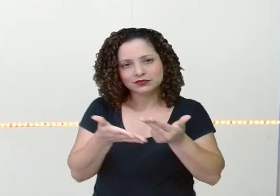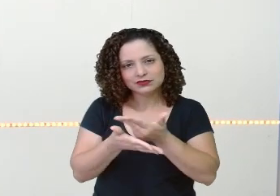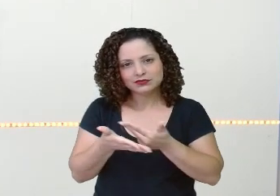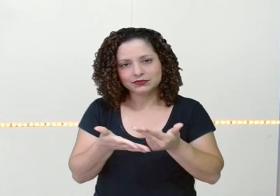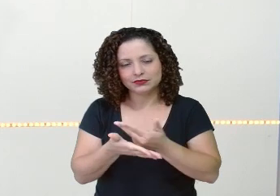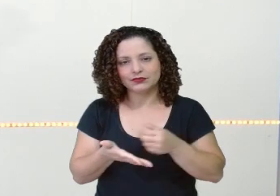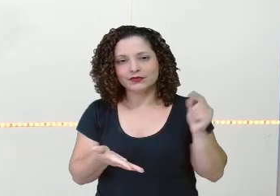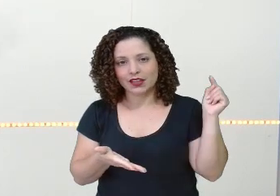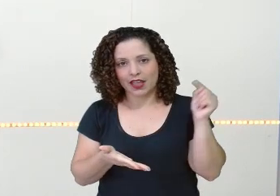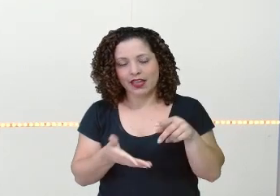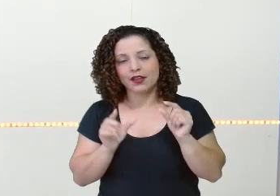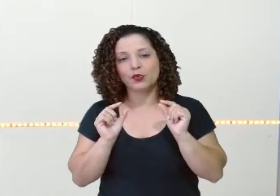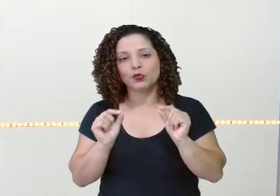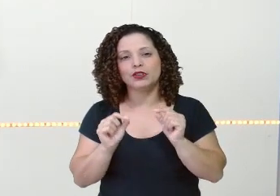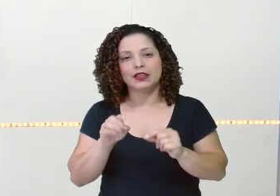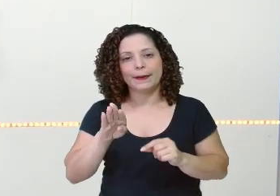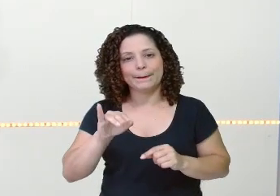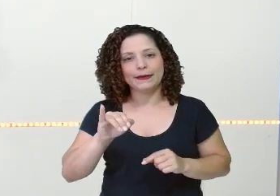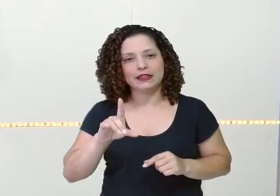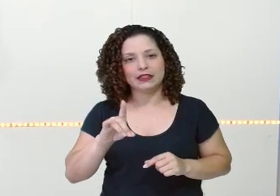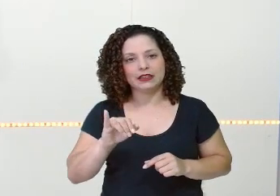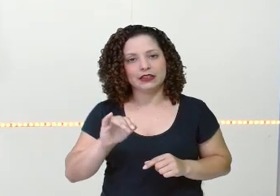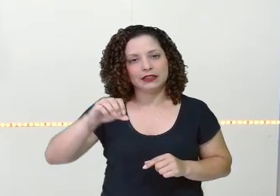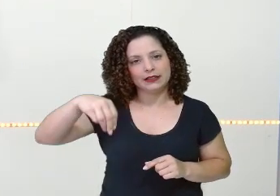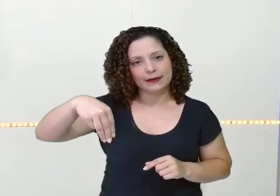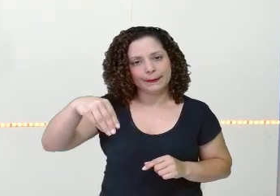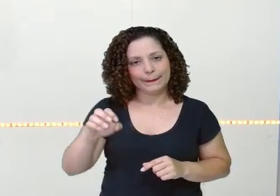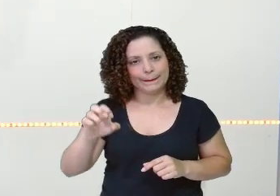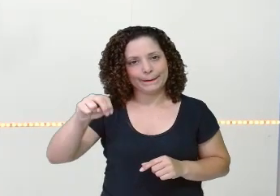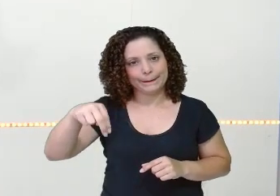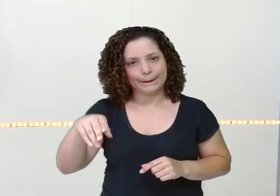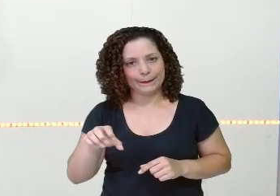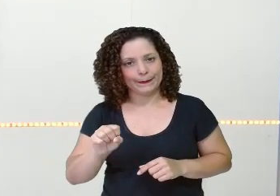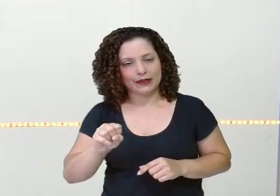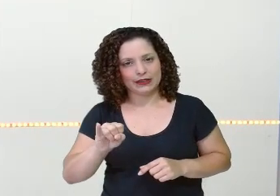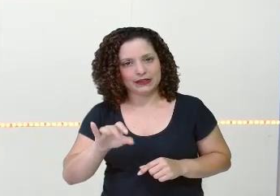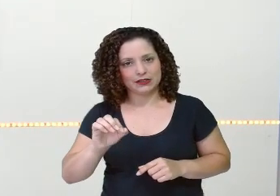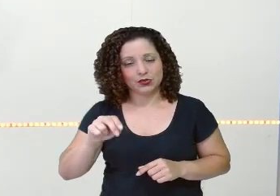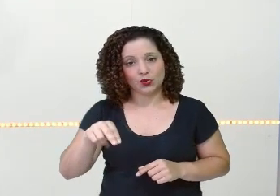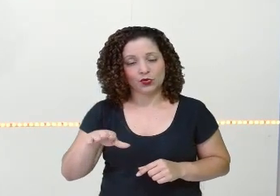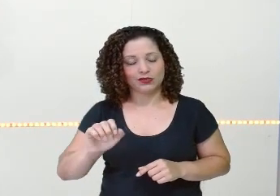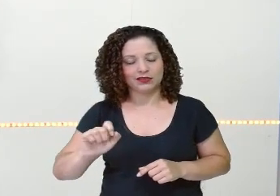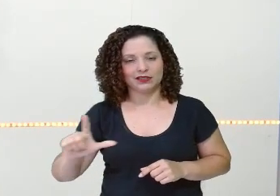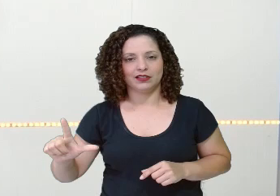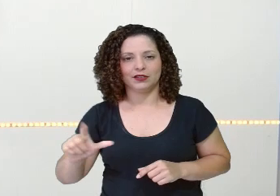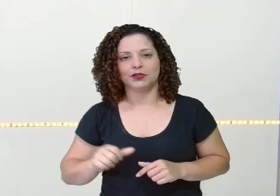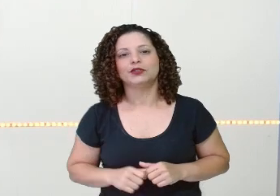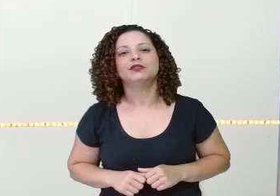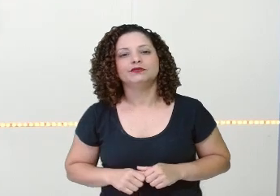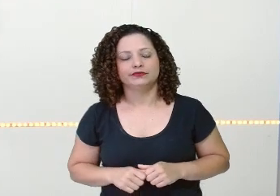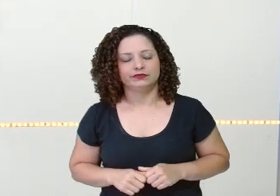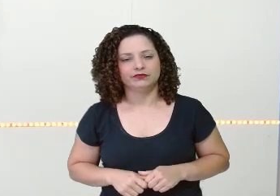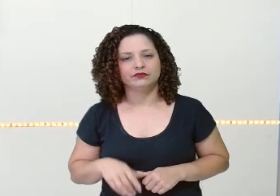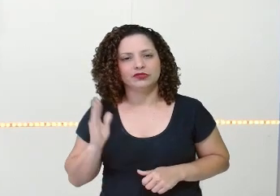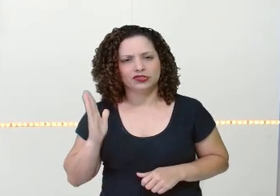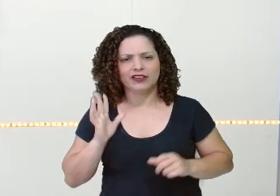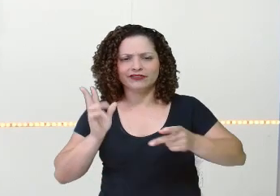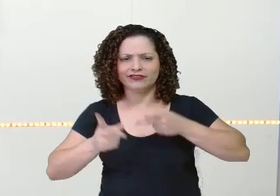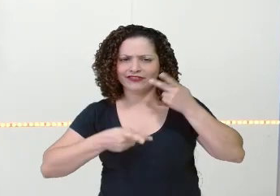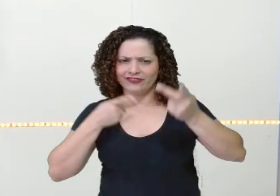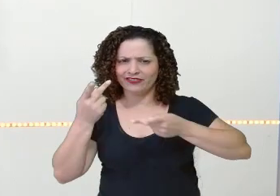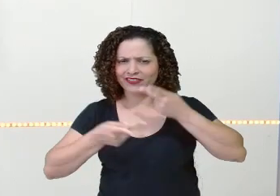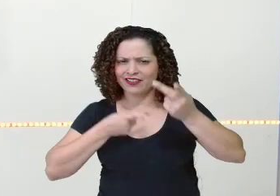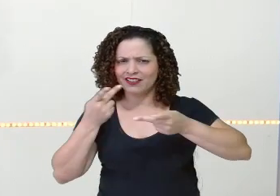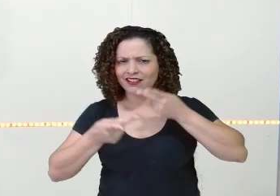são bidimensionais, que a gente só observa duas dimensões. Nesses últimos tempos, tem se falado bastante sobre a